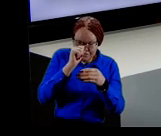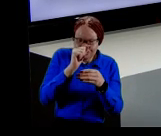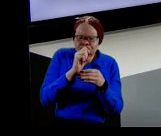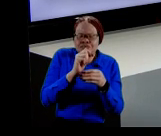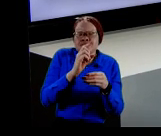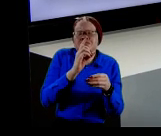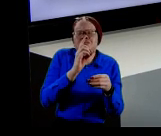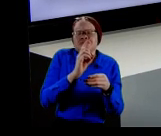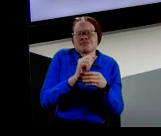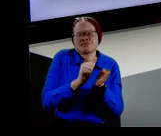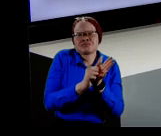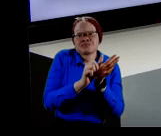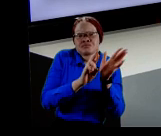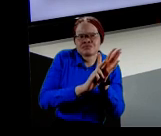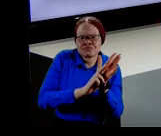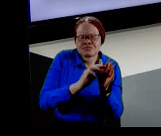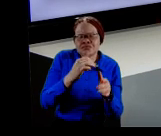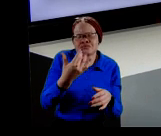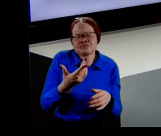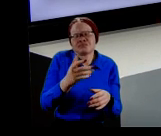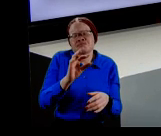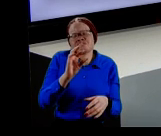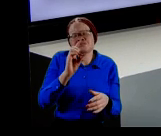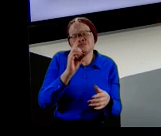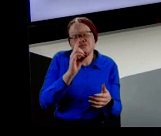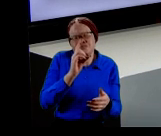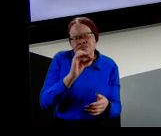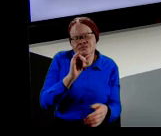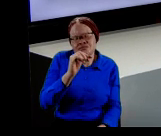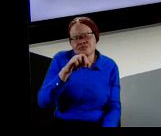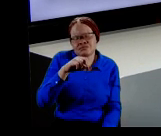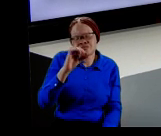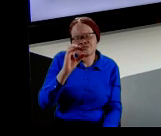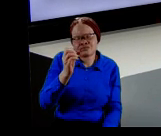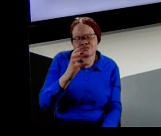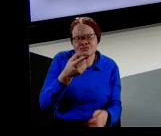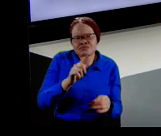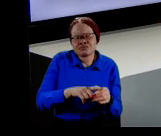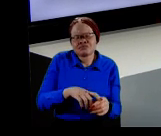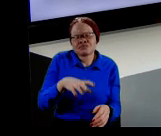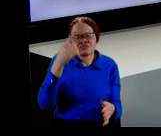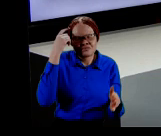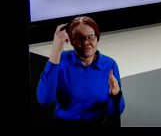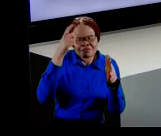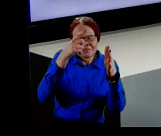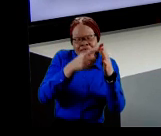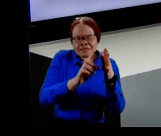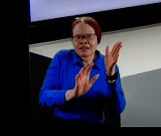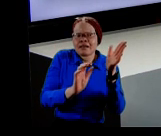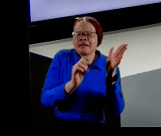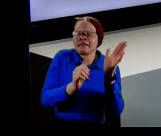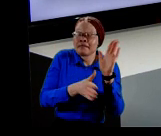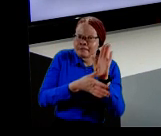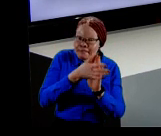determinantes dos artigos definidos e indefinidos para começar Vamos definir